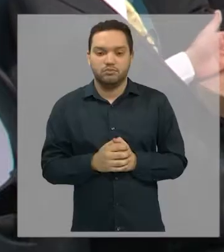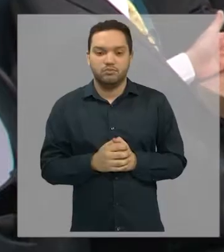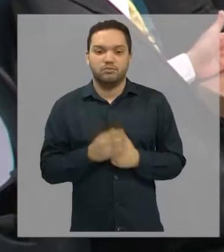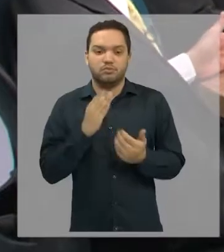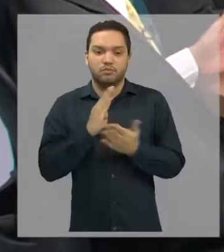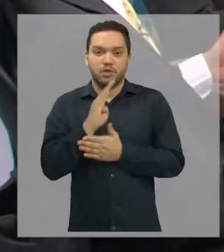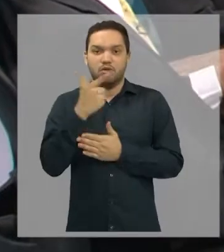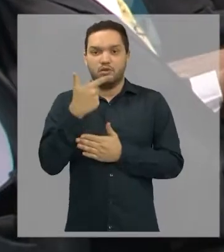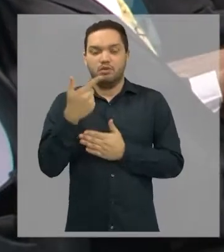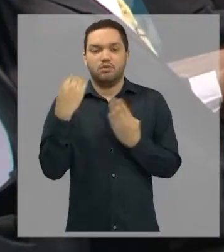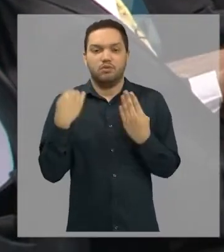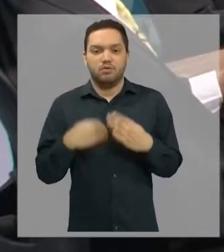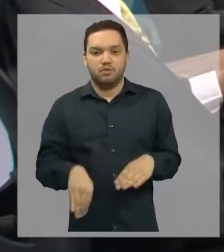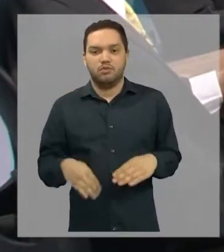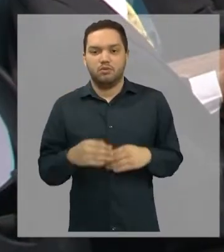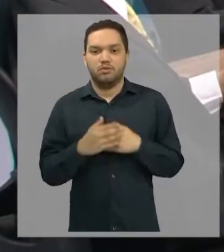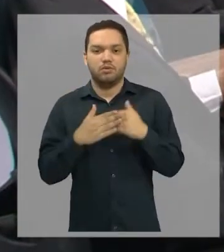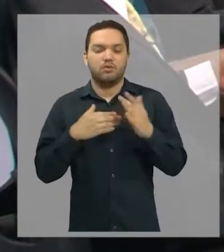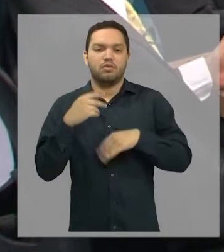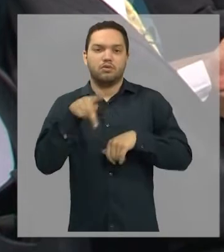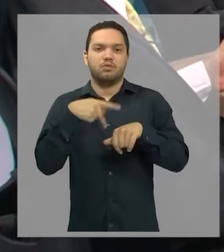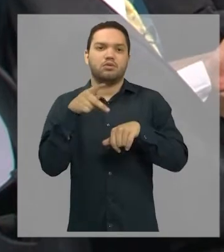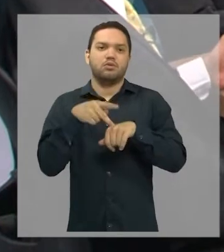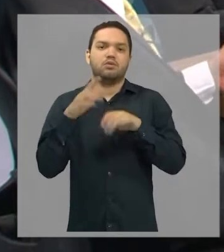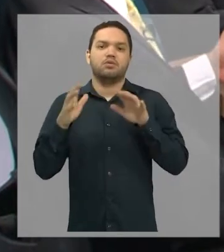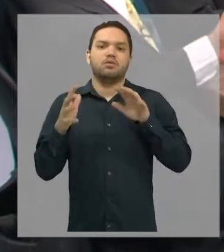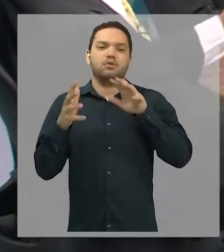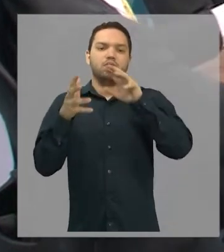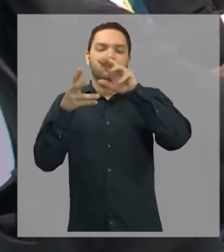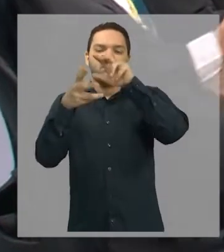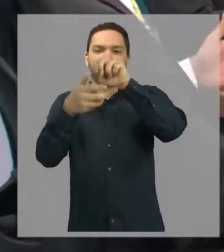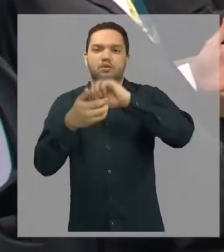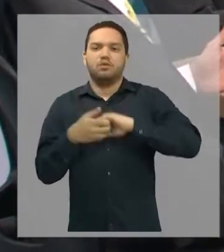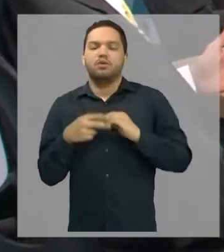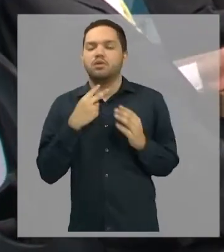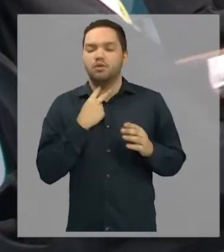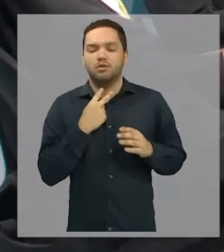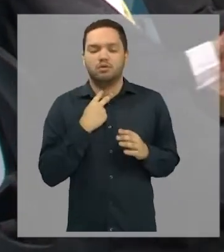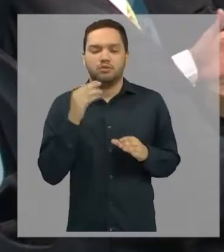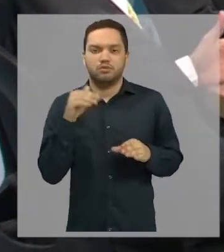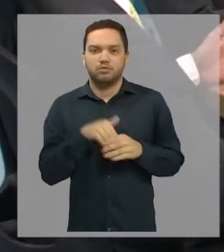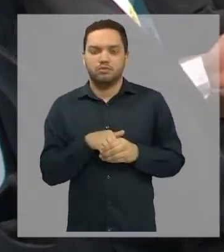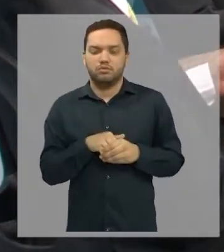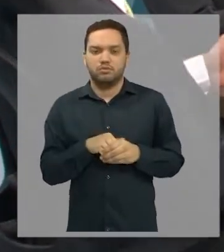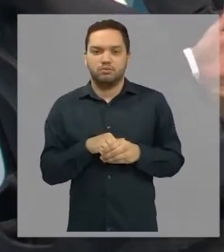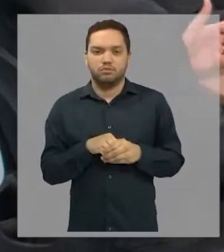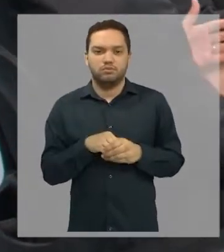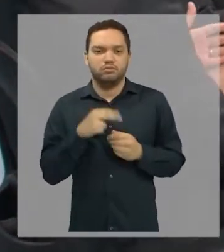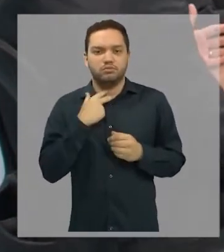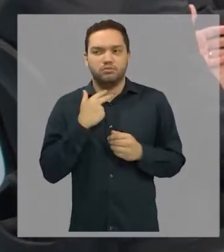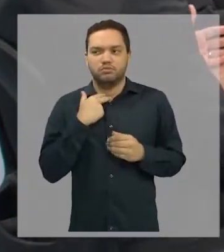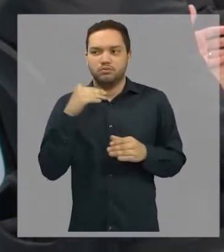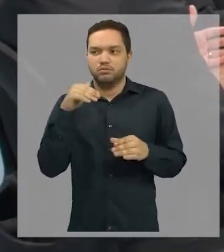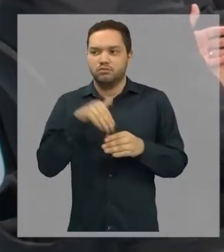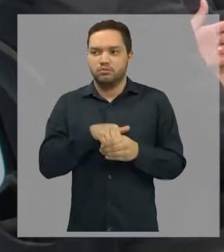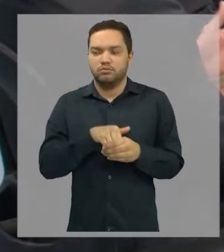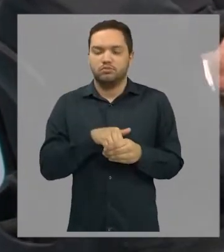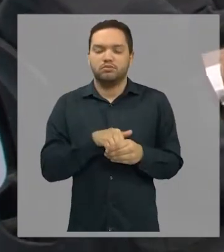em 2 concursos, porque em qualquer país do mundo, aquele voto, ele não poderia votar. O ponto central é esse, não poderia